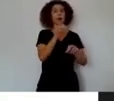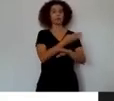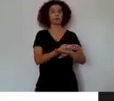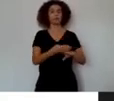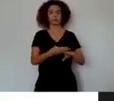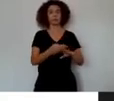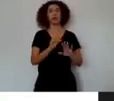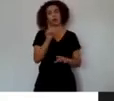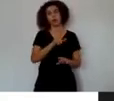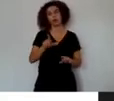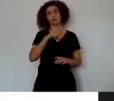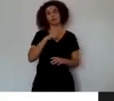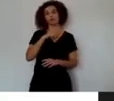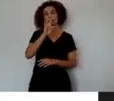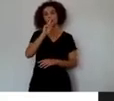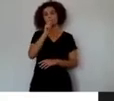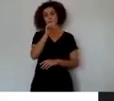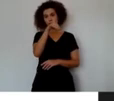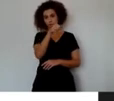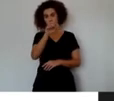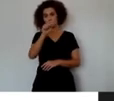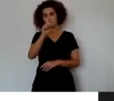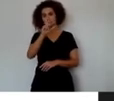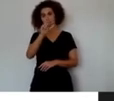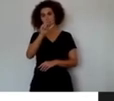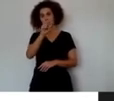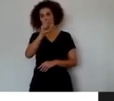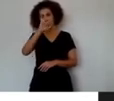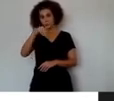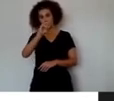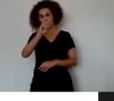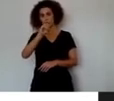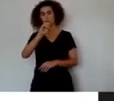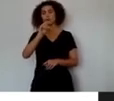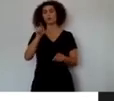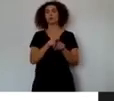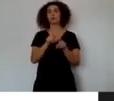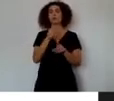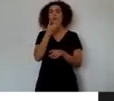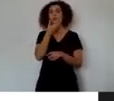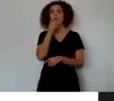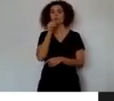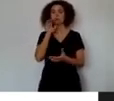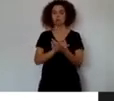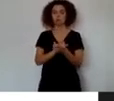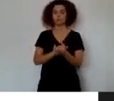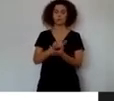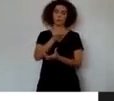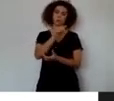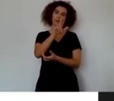aí a Thais Araújo, o Lázaro Ramos, que na verdade é um casal que talvez seja uma referência, que é o